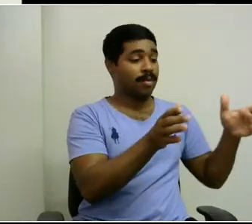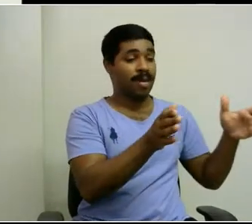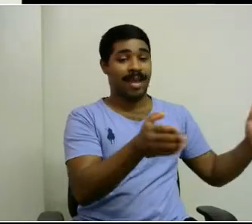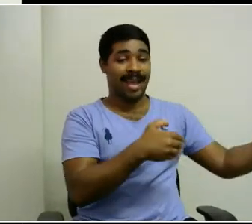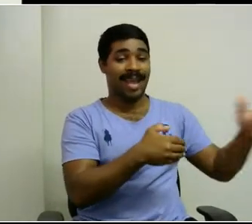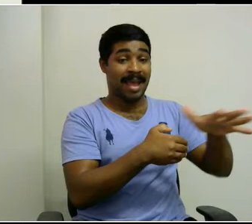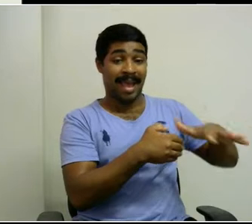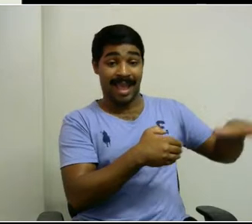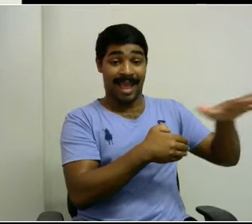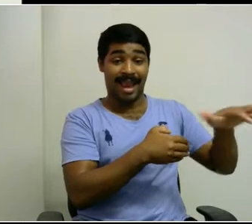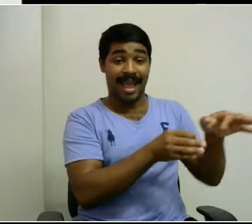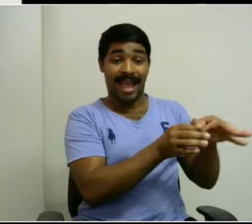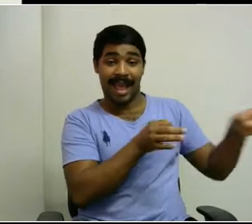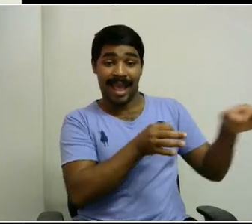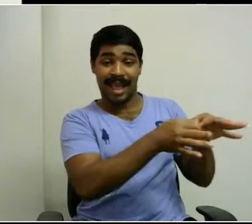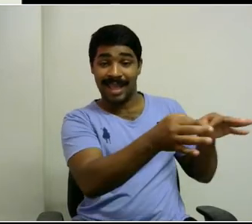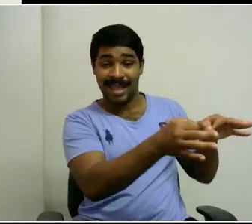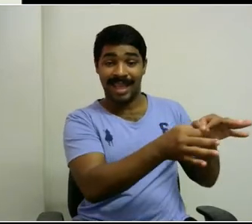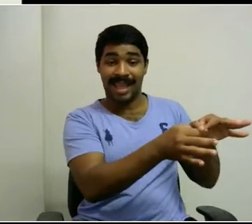número, por exemplo, maior que 3, sei lá, 4,